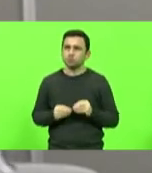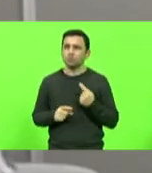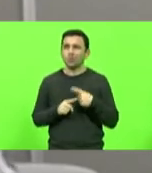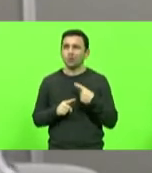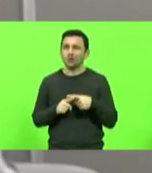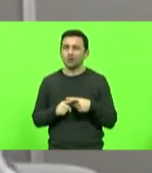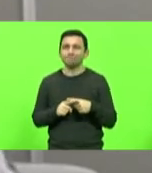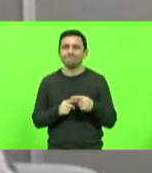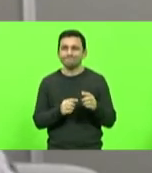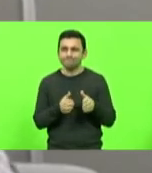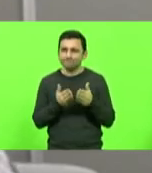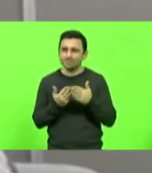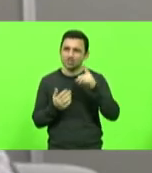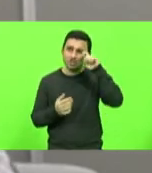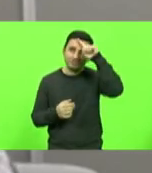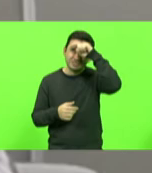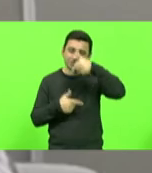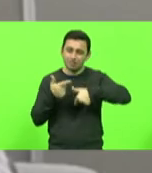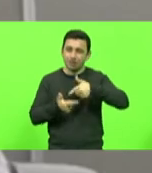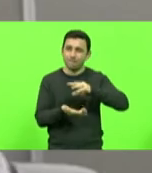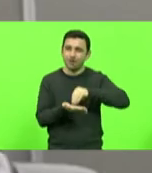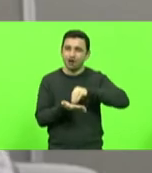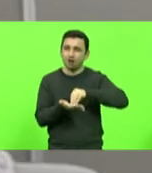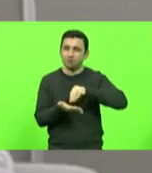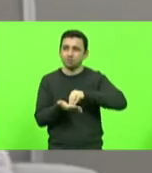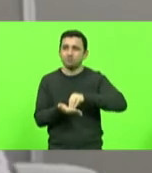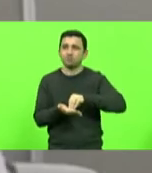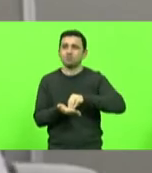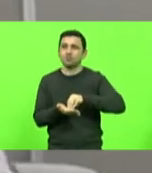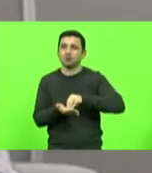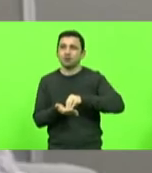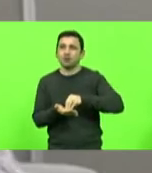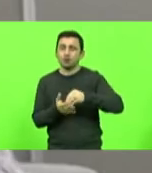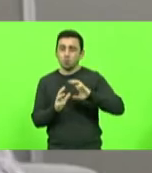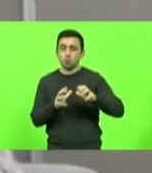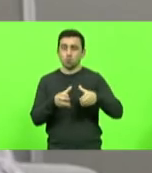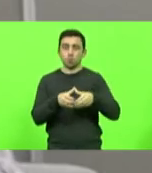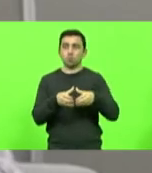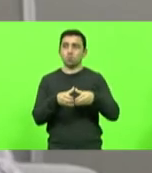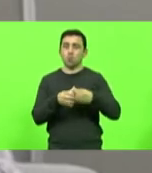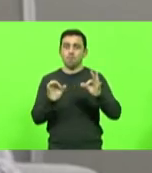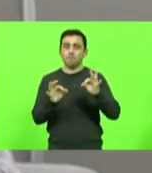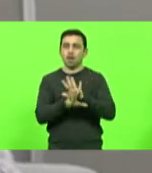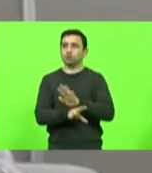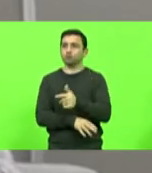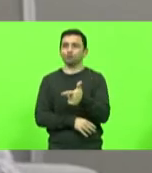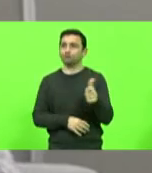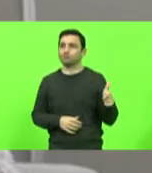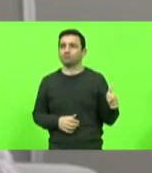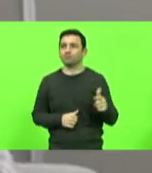precarização do serviço, né, diante da ausência de equipes completas,